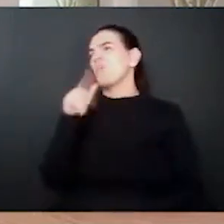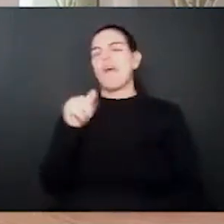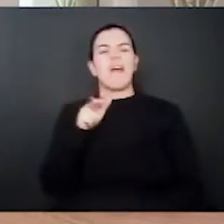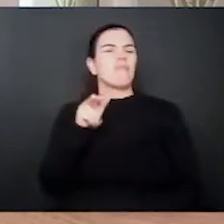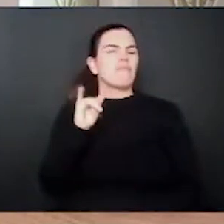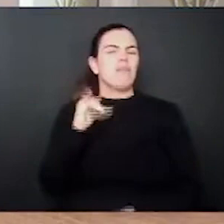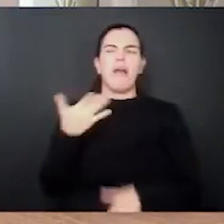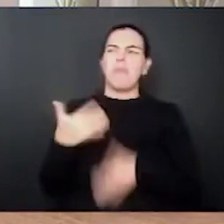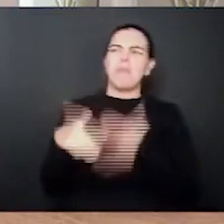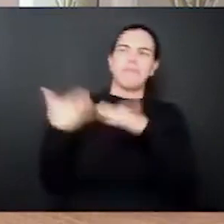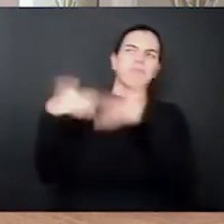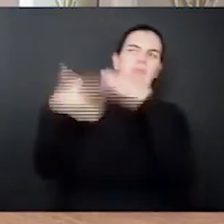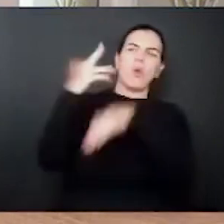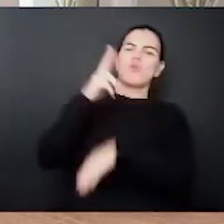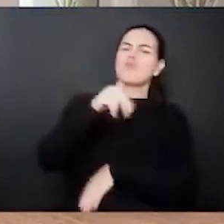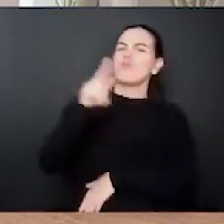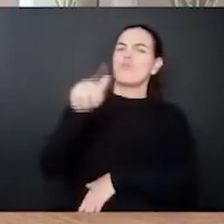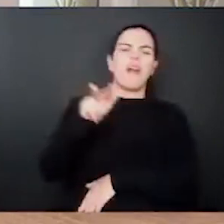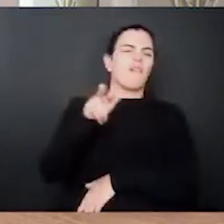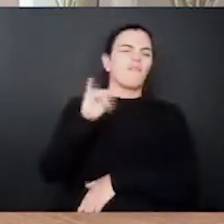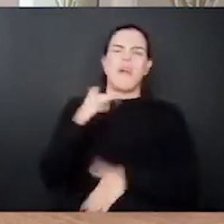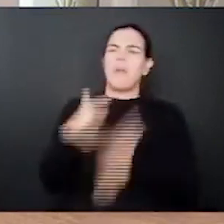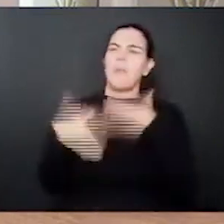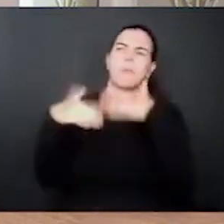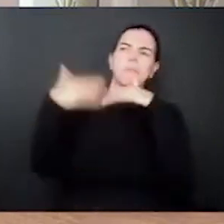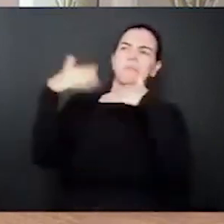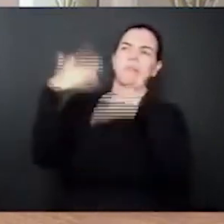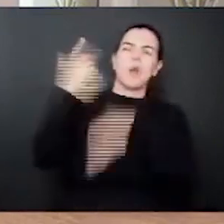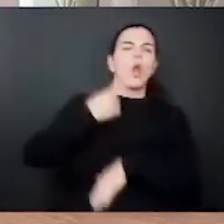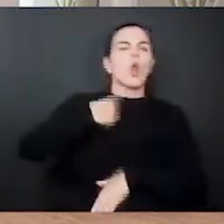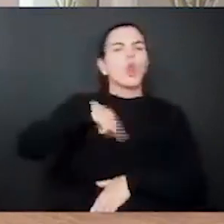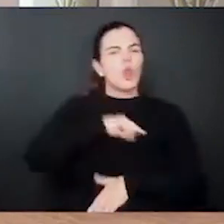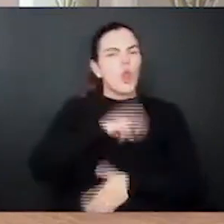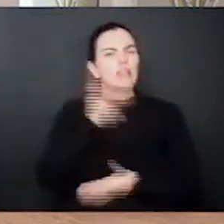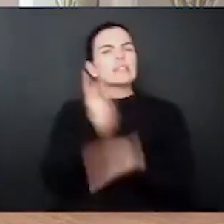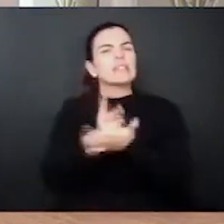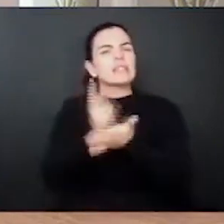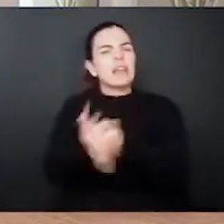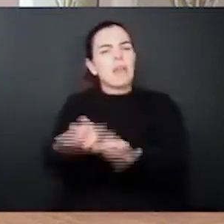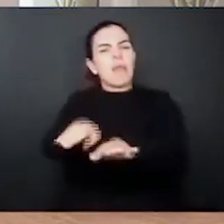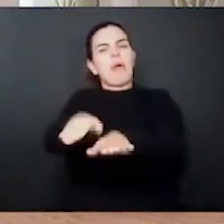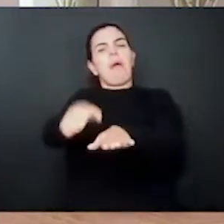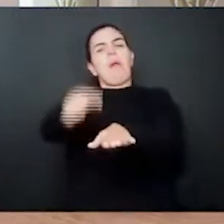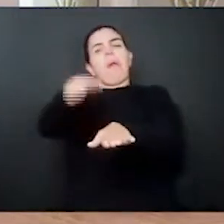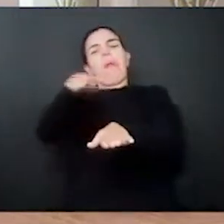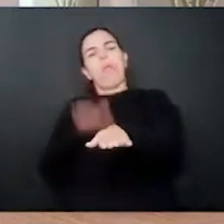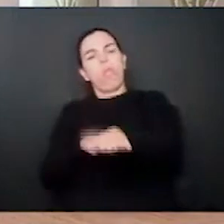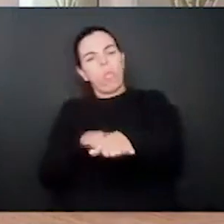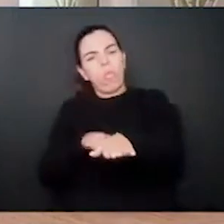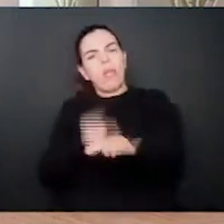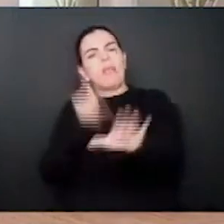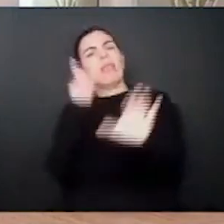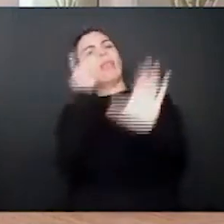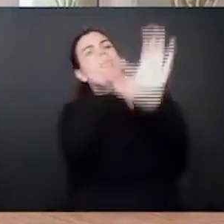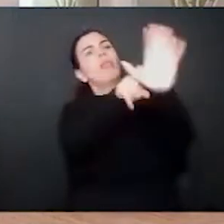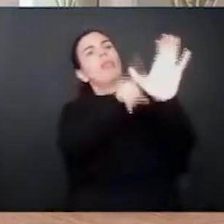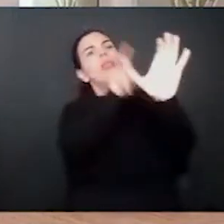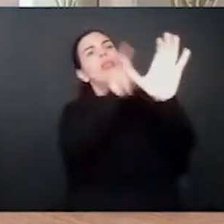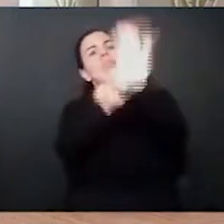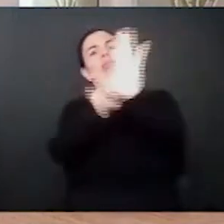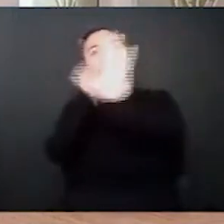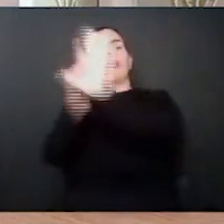Nunca! Nós vamos estar sempre capenga, sempre dependendo do dólar nos Estados Unidos. Os Estados